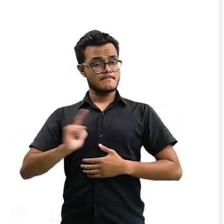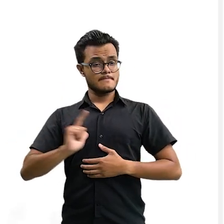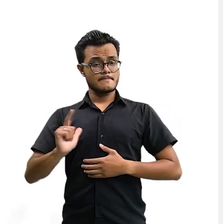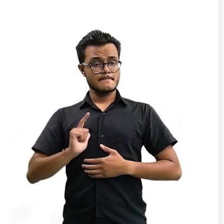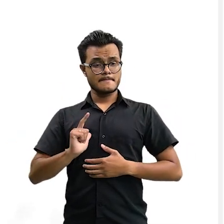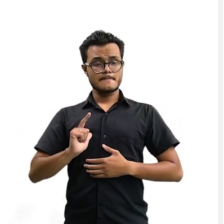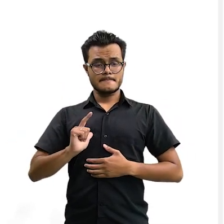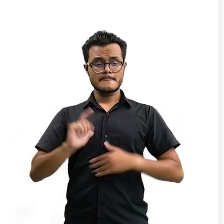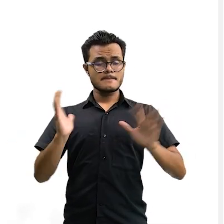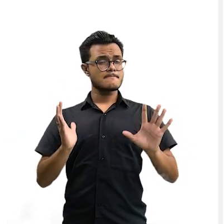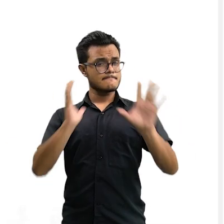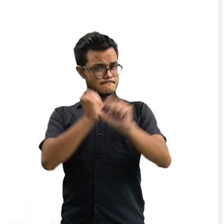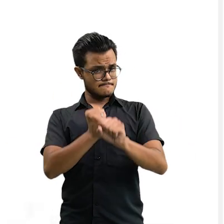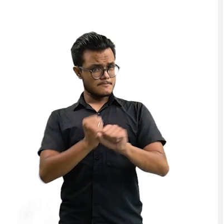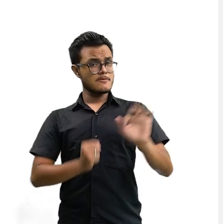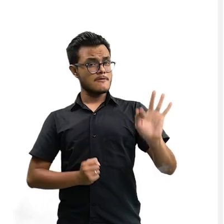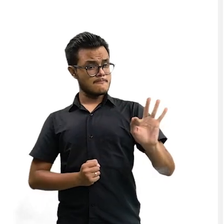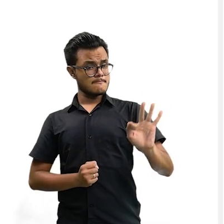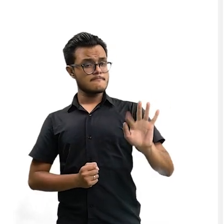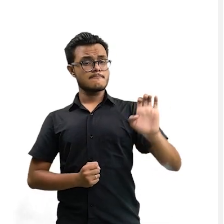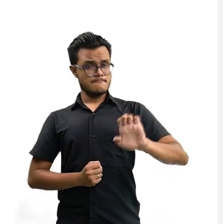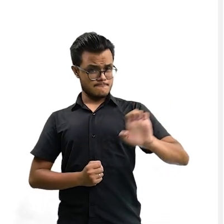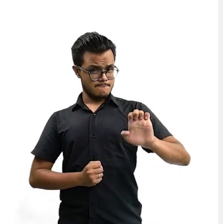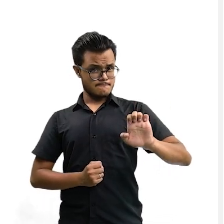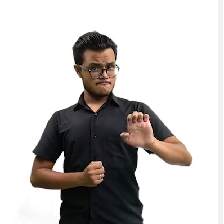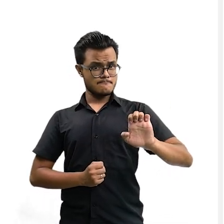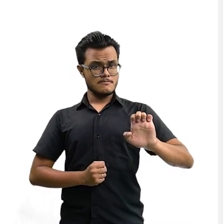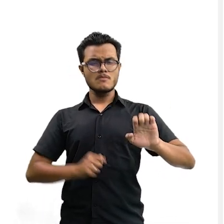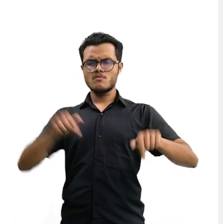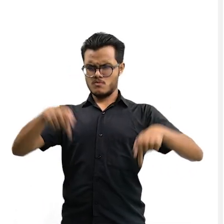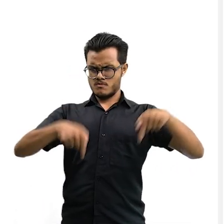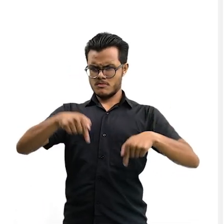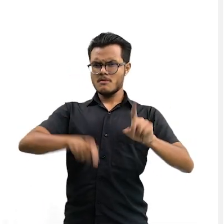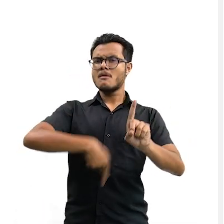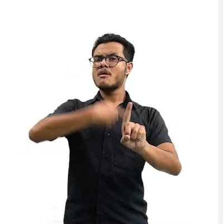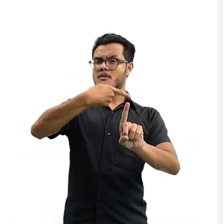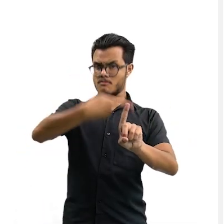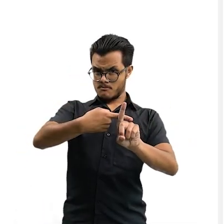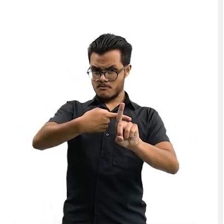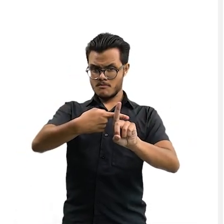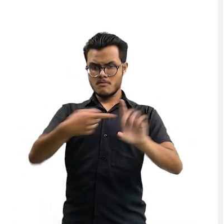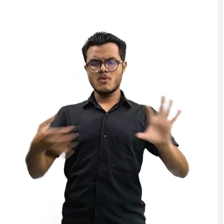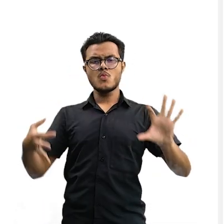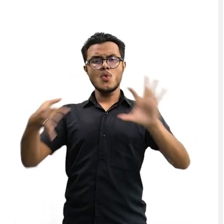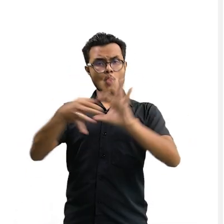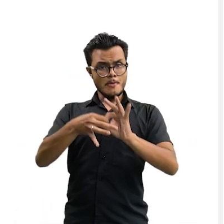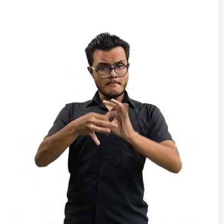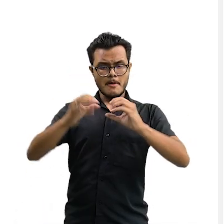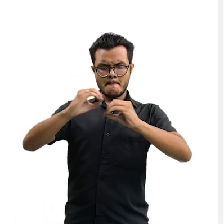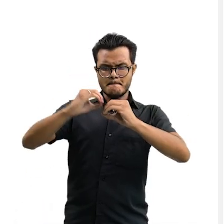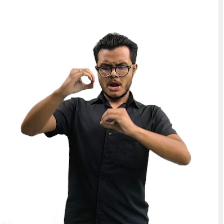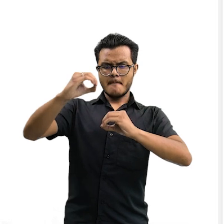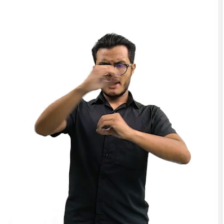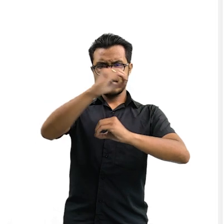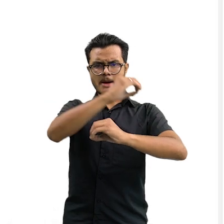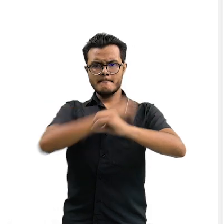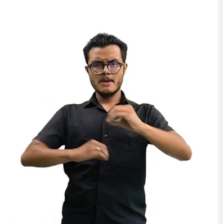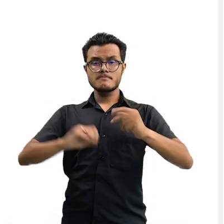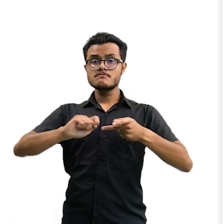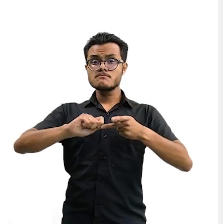grupamento M de ferro, e, ligado a ela, 4 grupamentos